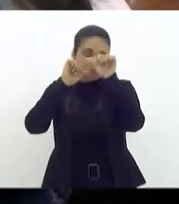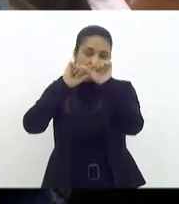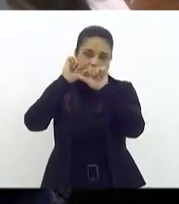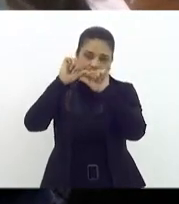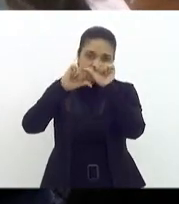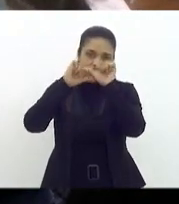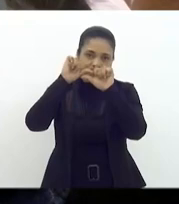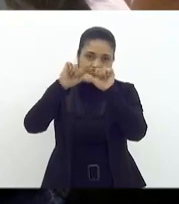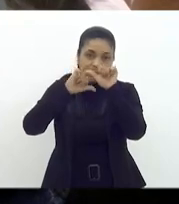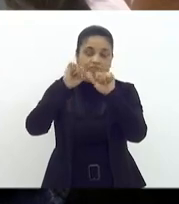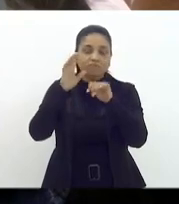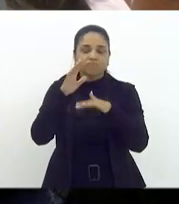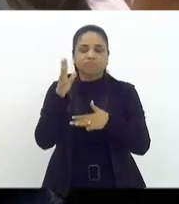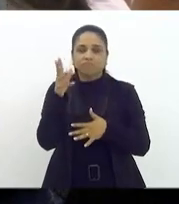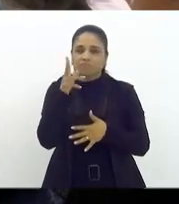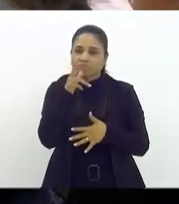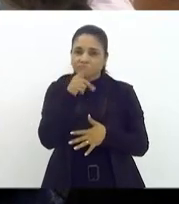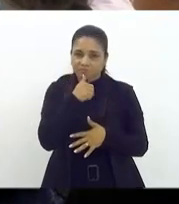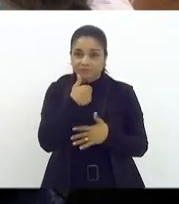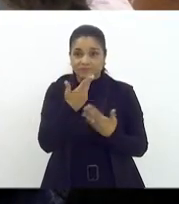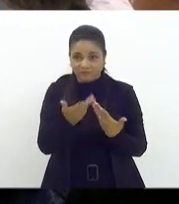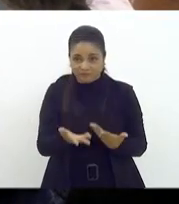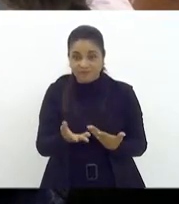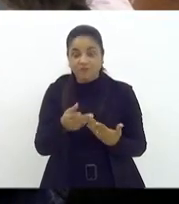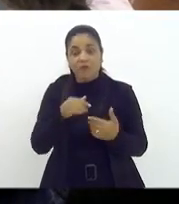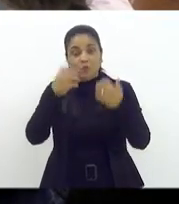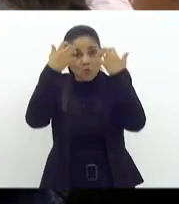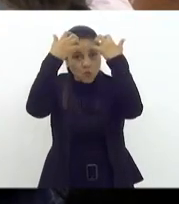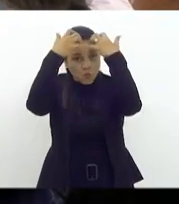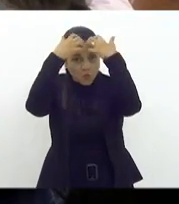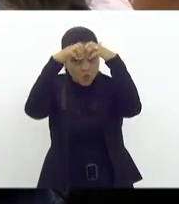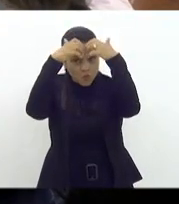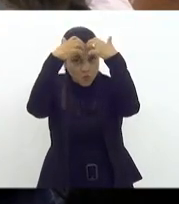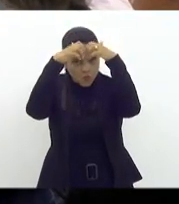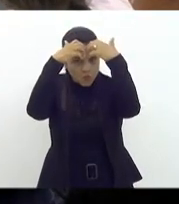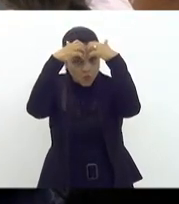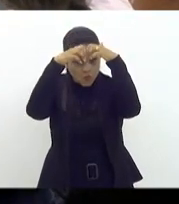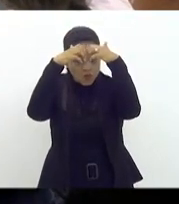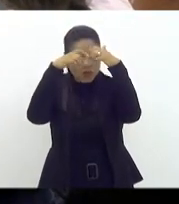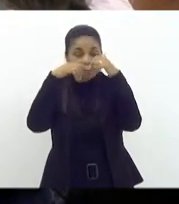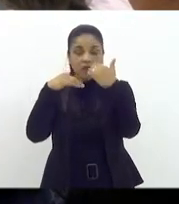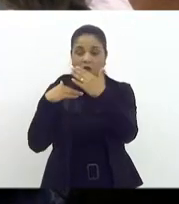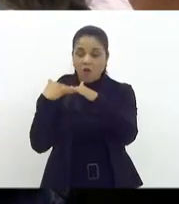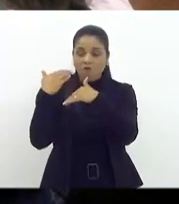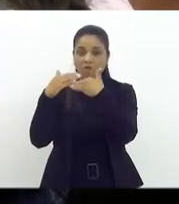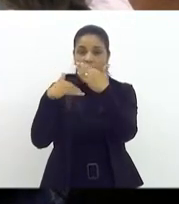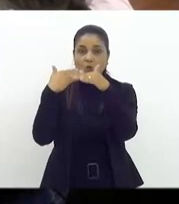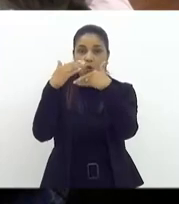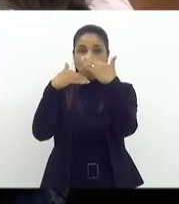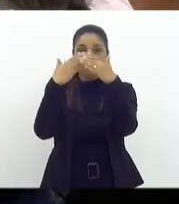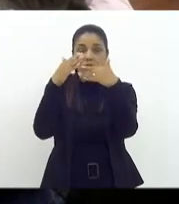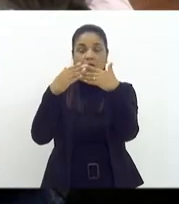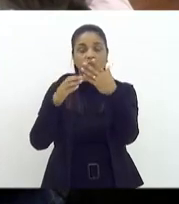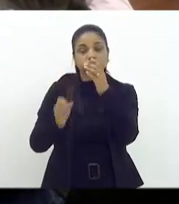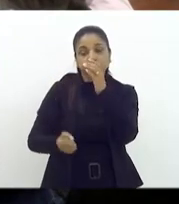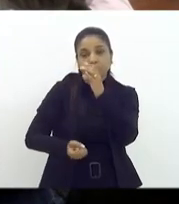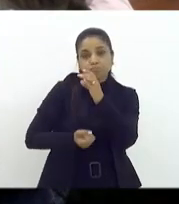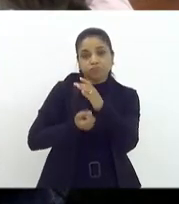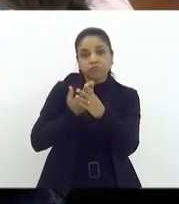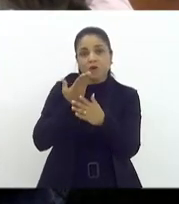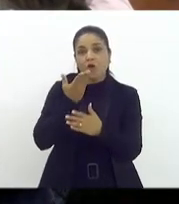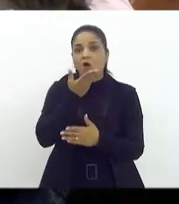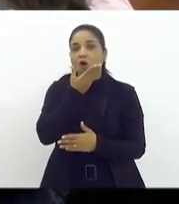esse cérebro na mano tem como presente uma evolução que surgiu lá no homem das cavernas